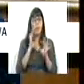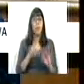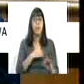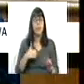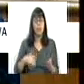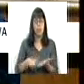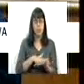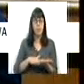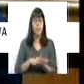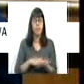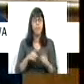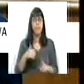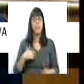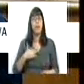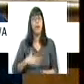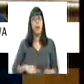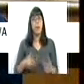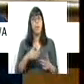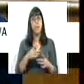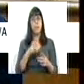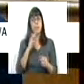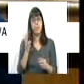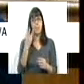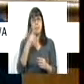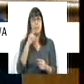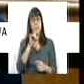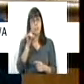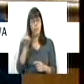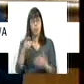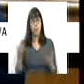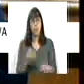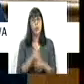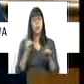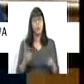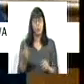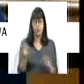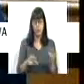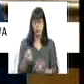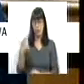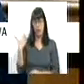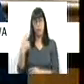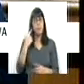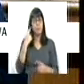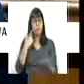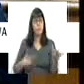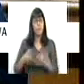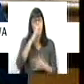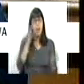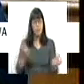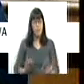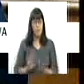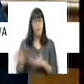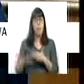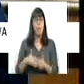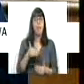cuidados de saúde primários, eu queria fazer-lhe 3 perguntas, porque surgiram recentemente rumores que o Governo se preparava